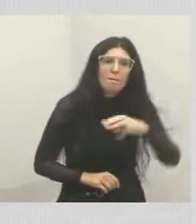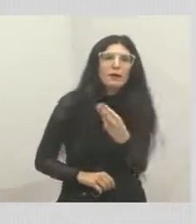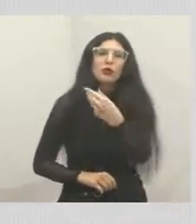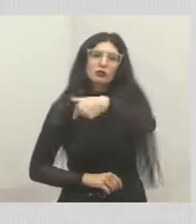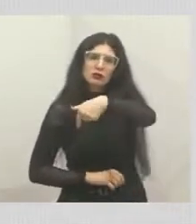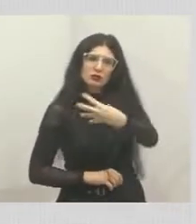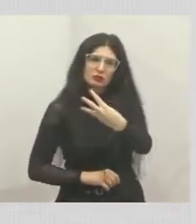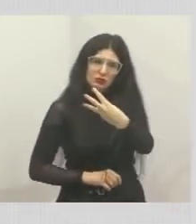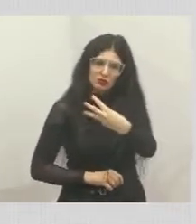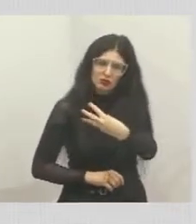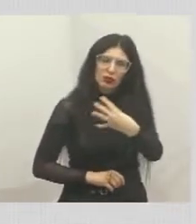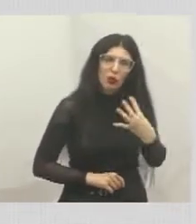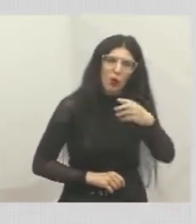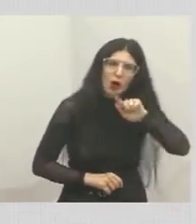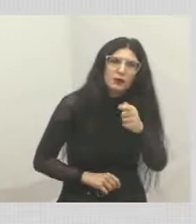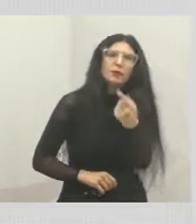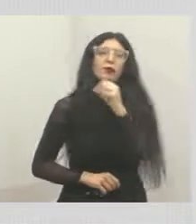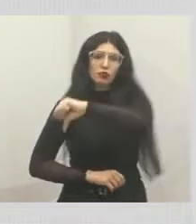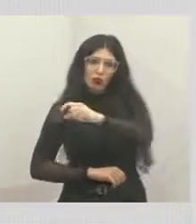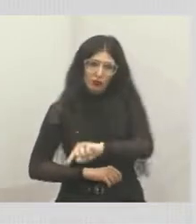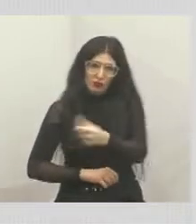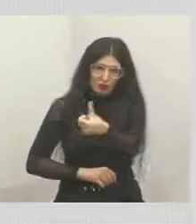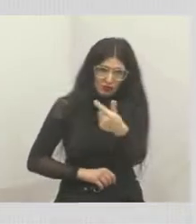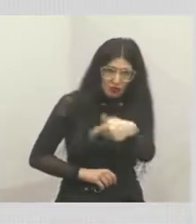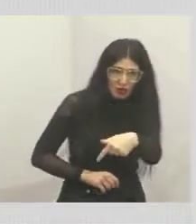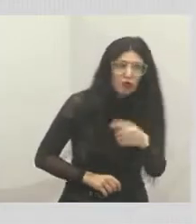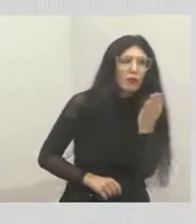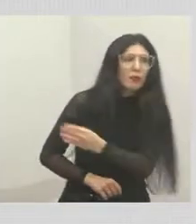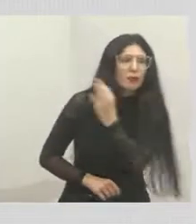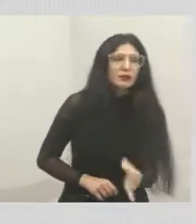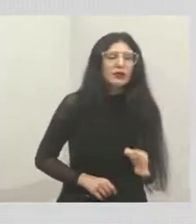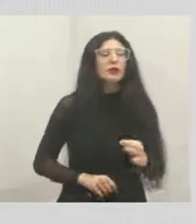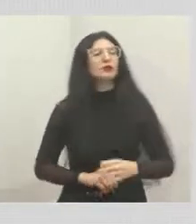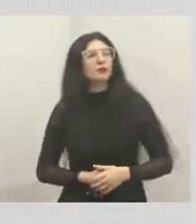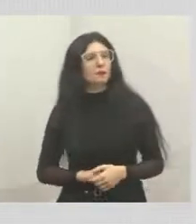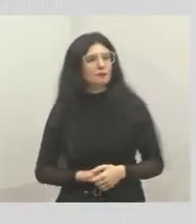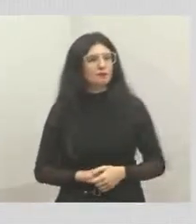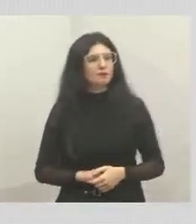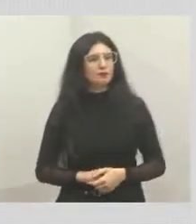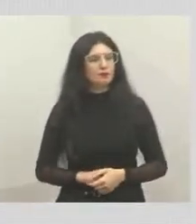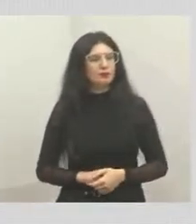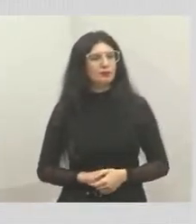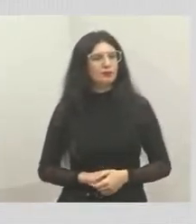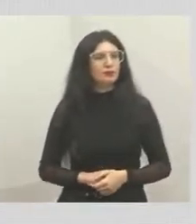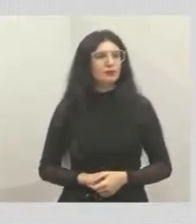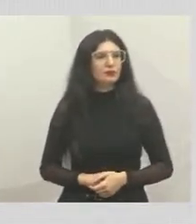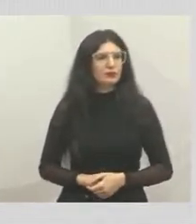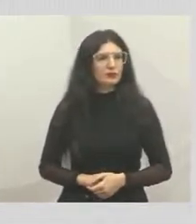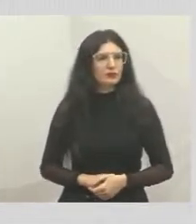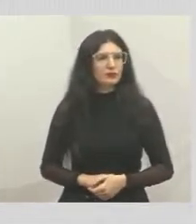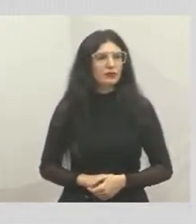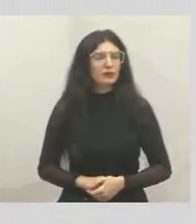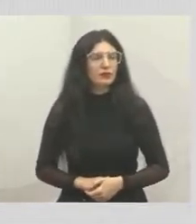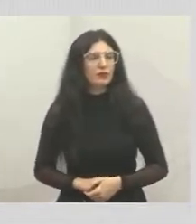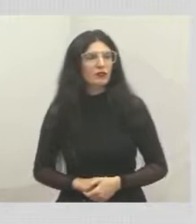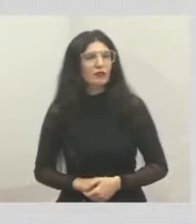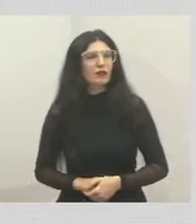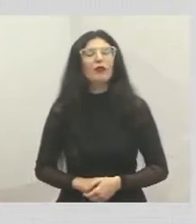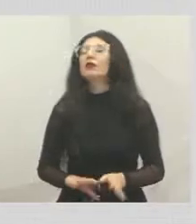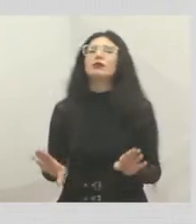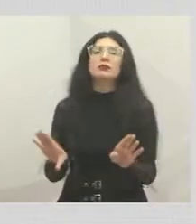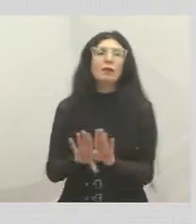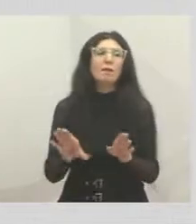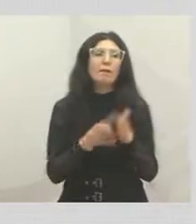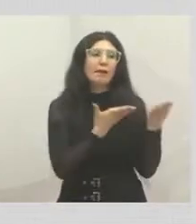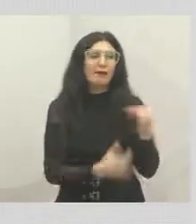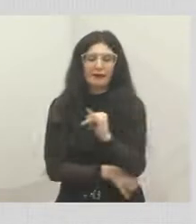21.734.000, chegando ao percentual de 9,67%. E temos aqui as receitas